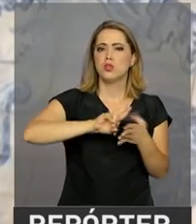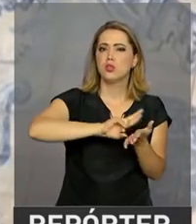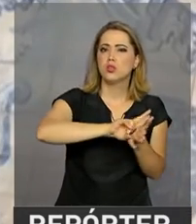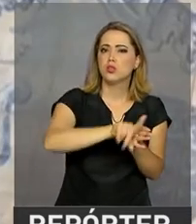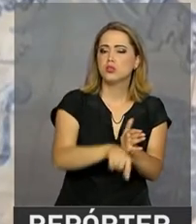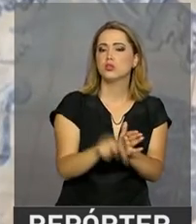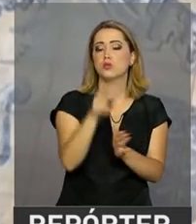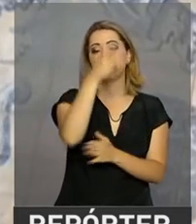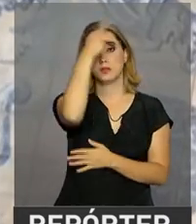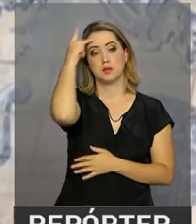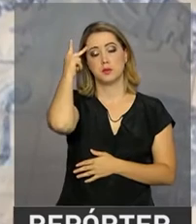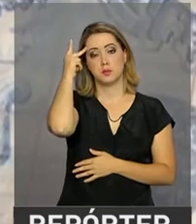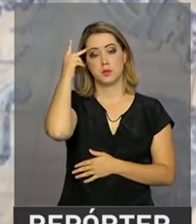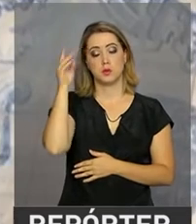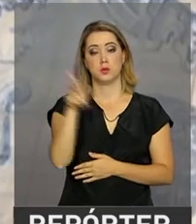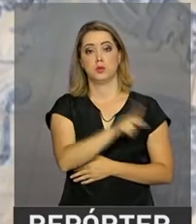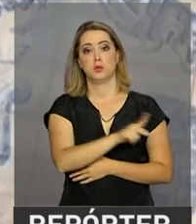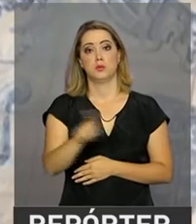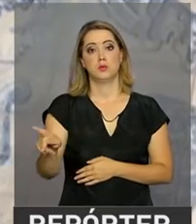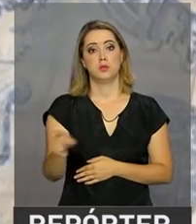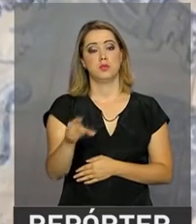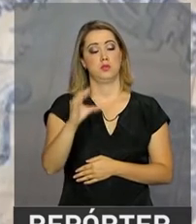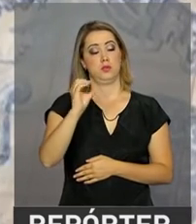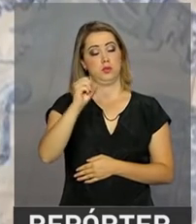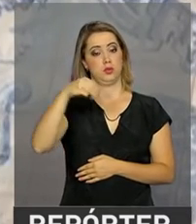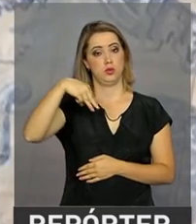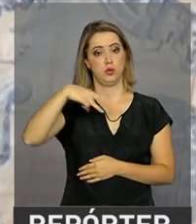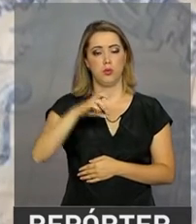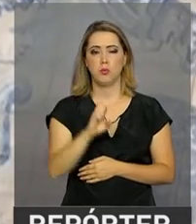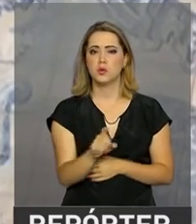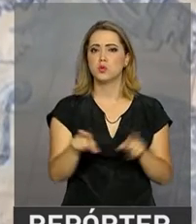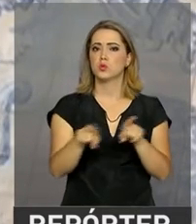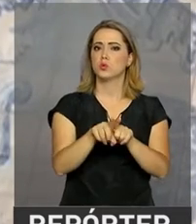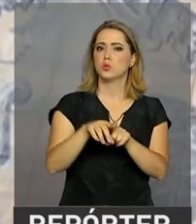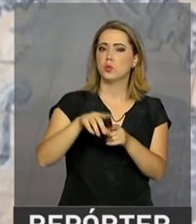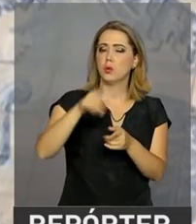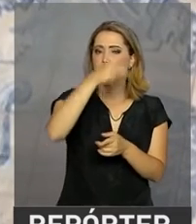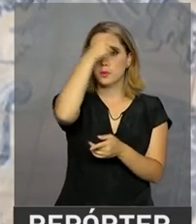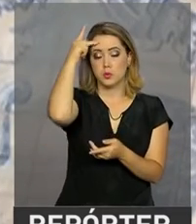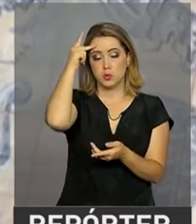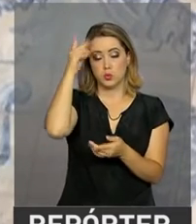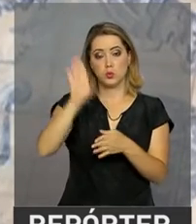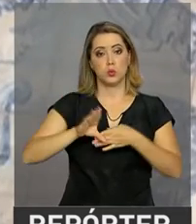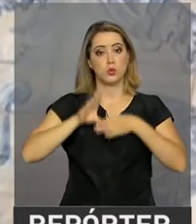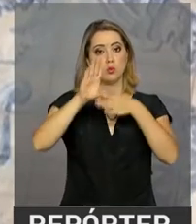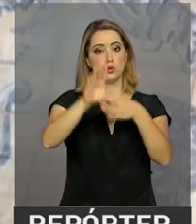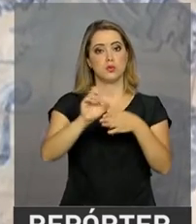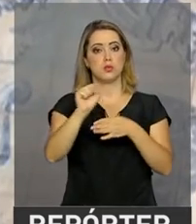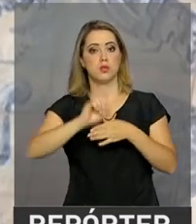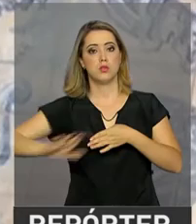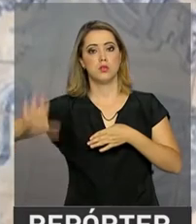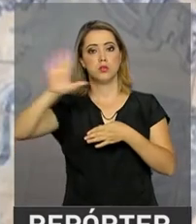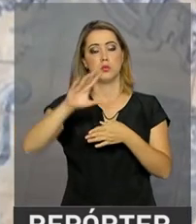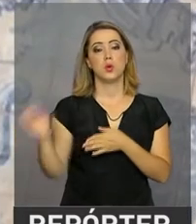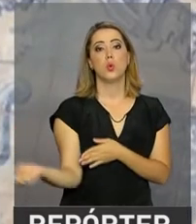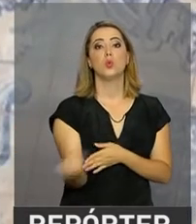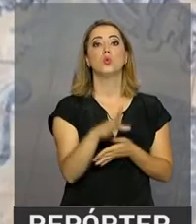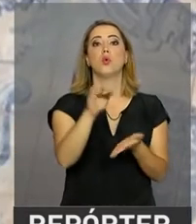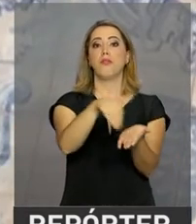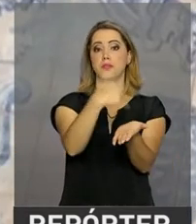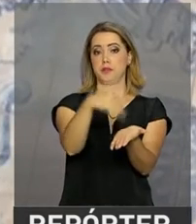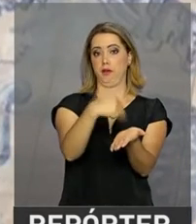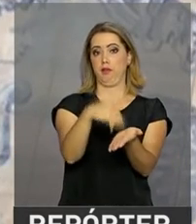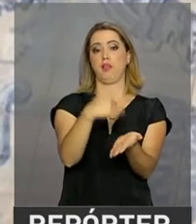da comissão no pé donald tusk presidente do conselho europeu antónio guterres mais novo secretário geral da